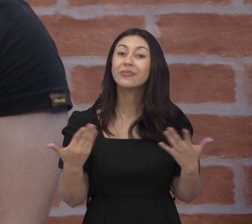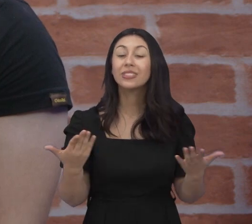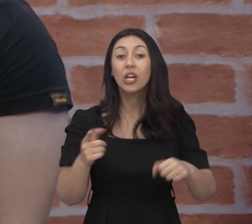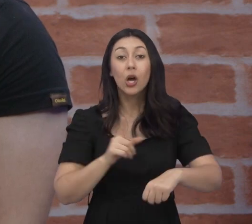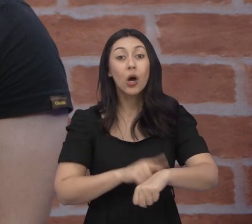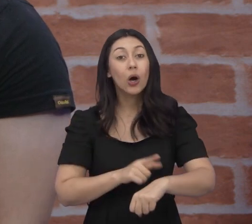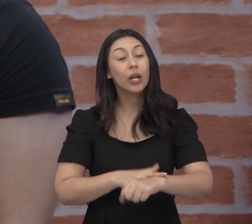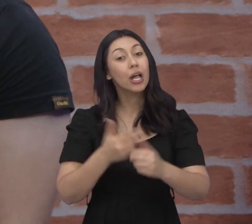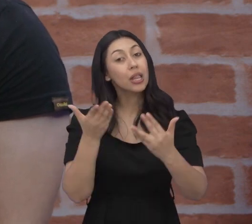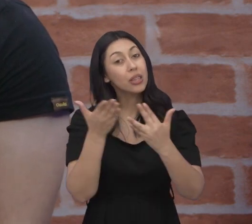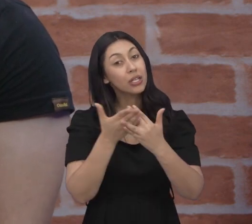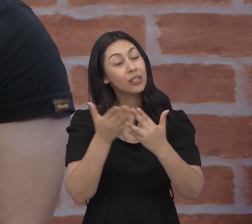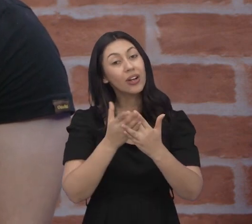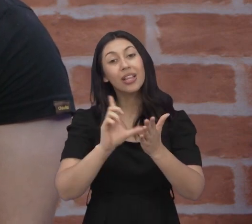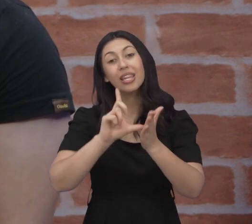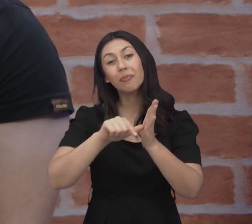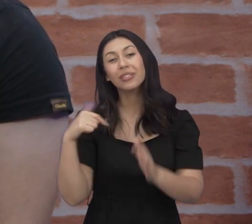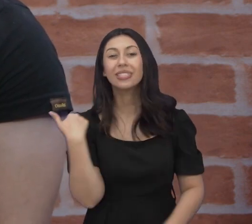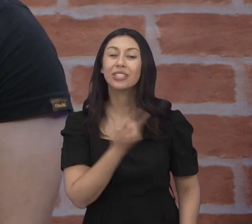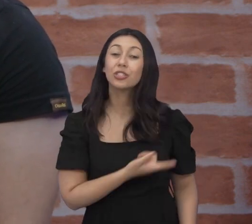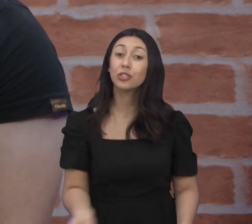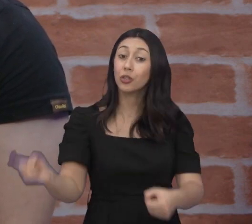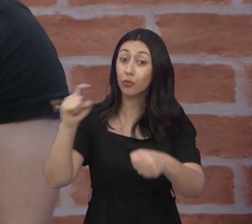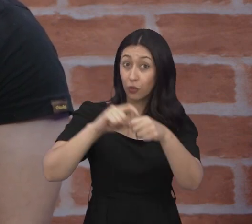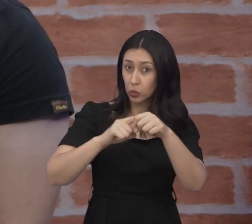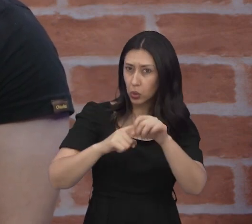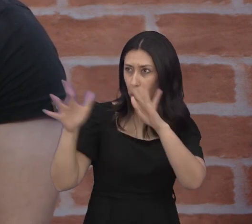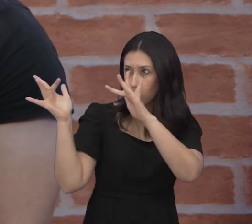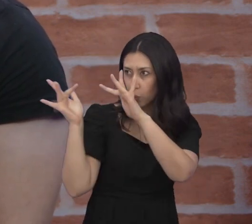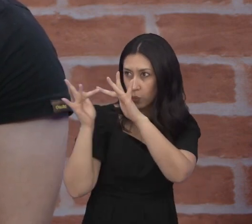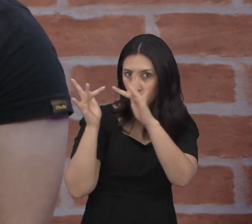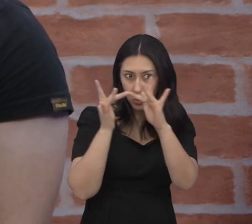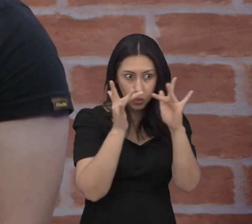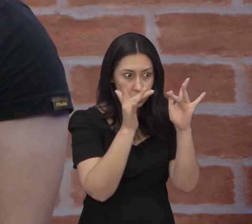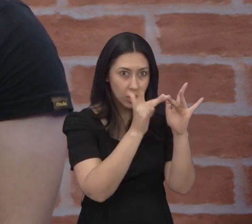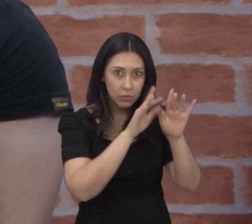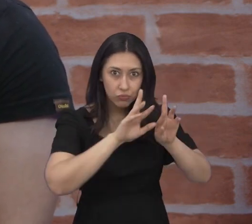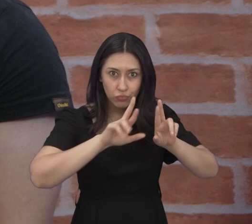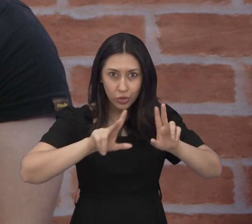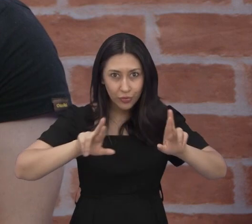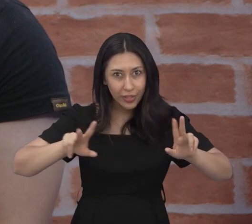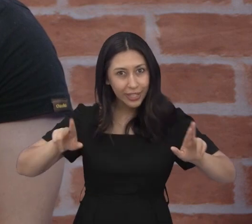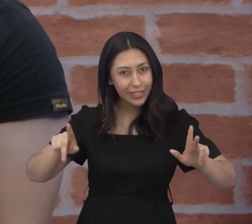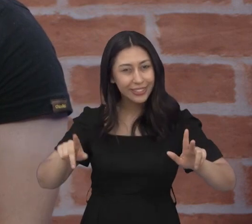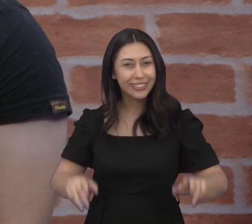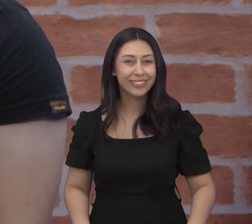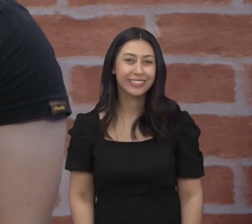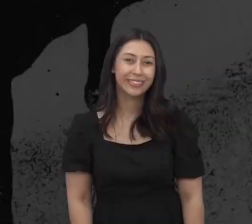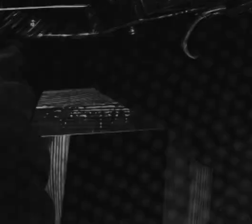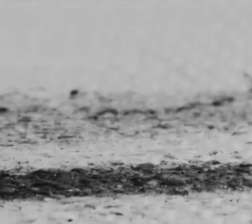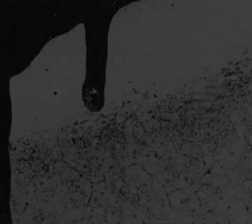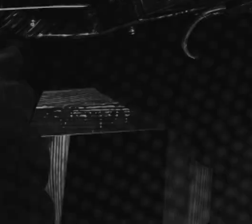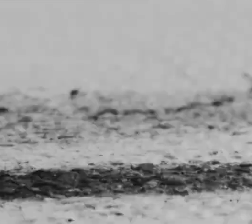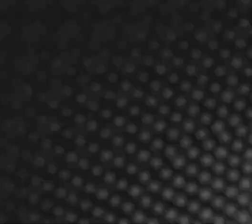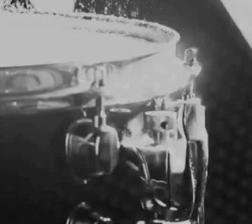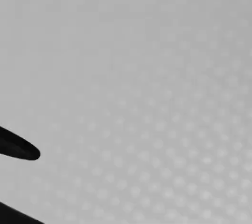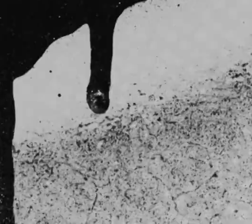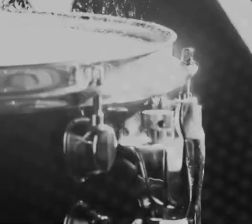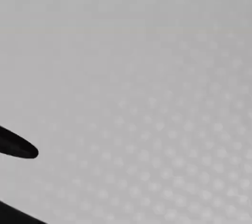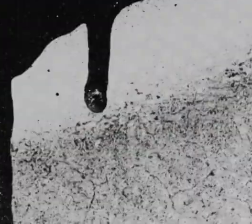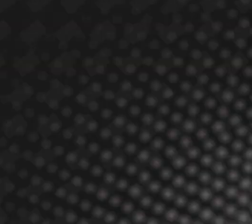hora de mais um intervalo. A gente volta já já com os contatos imediatos do terceiro bloco.